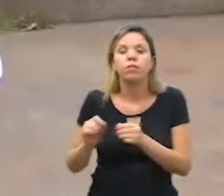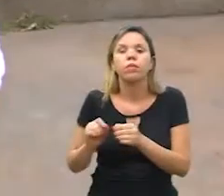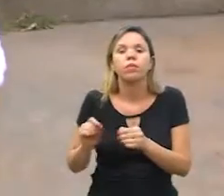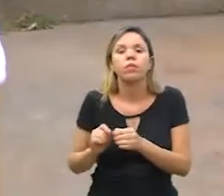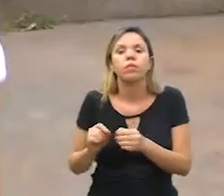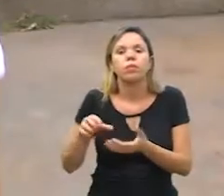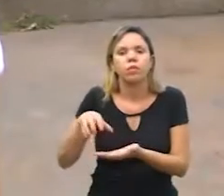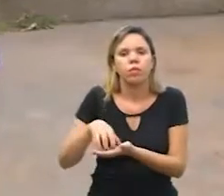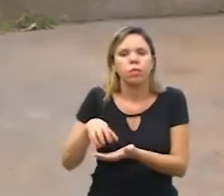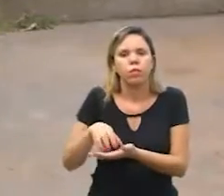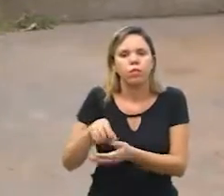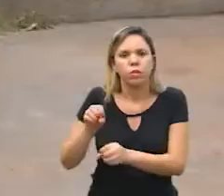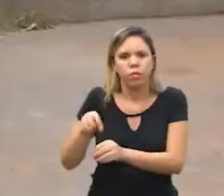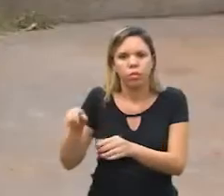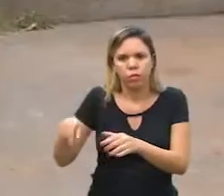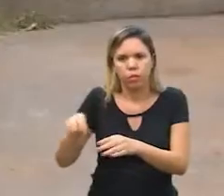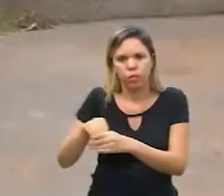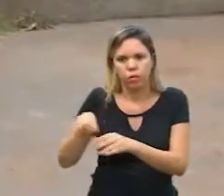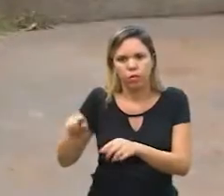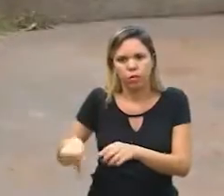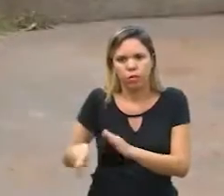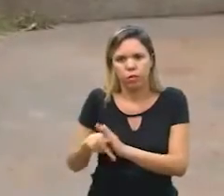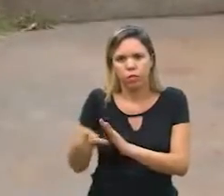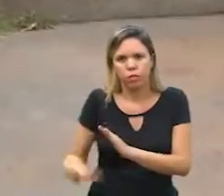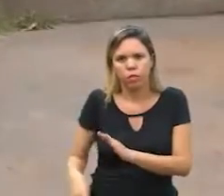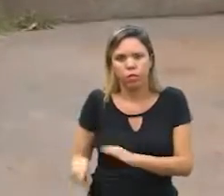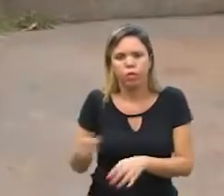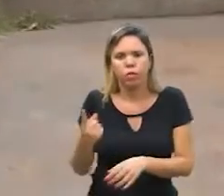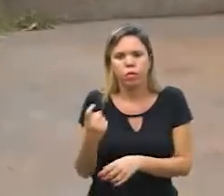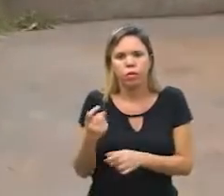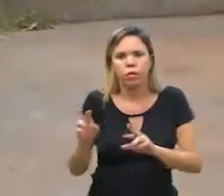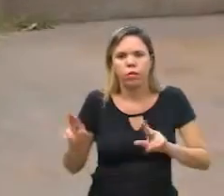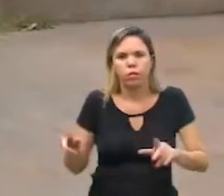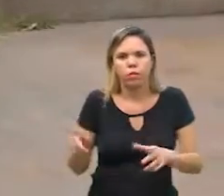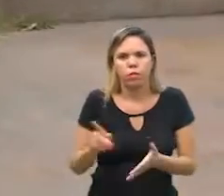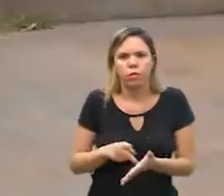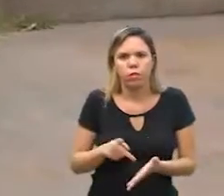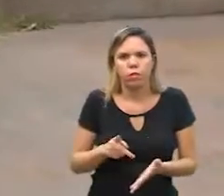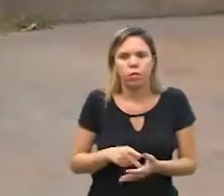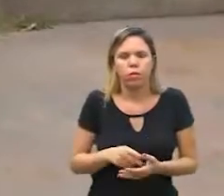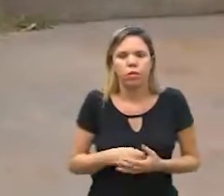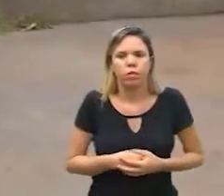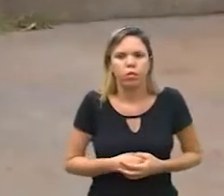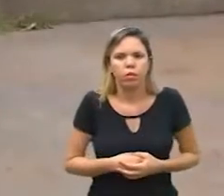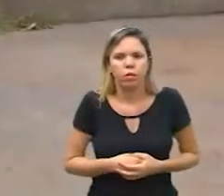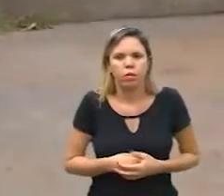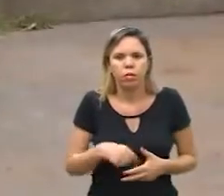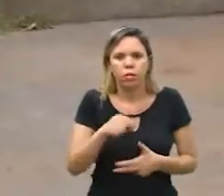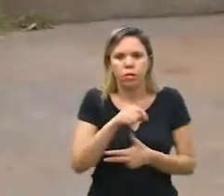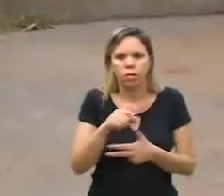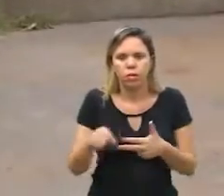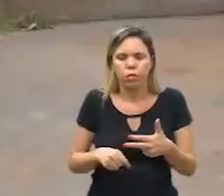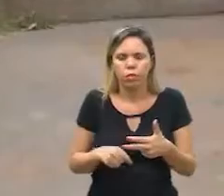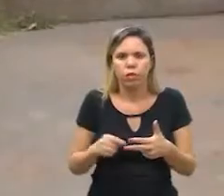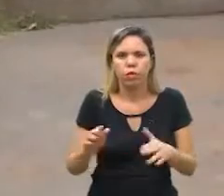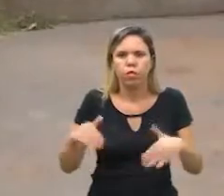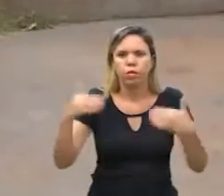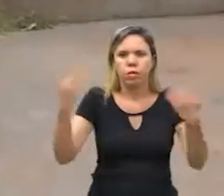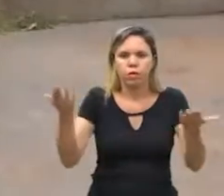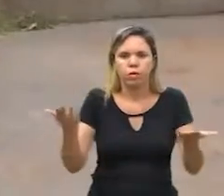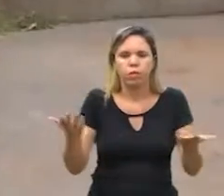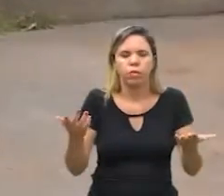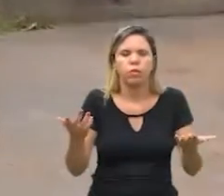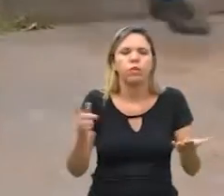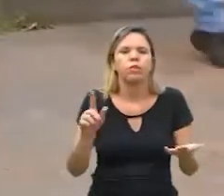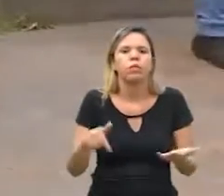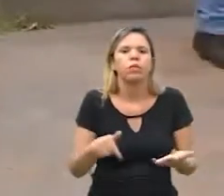são realizadas nos centros educativos, é isso? Sim. A única diferença, na verdade, né, do Enem lá